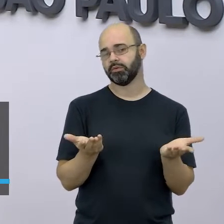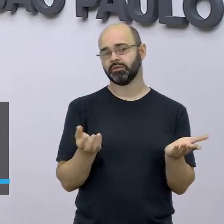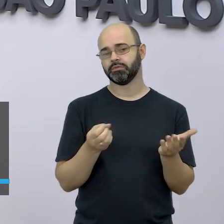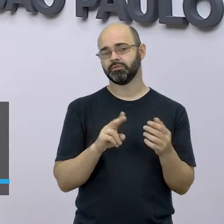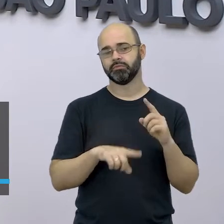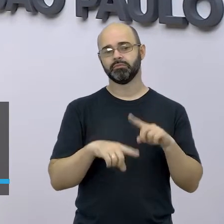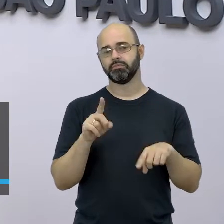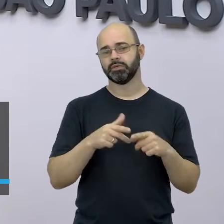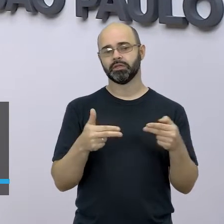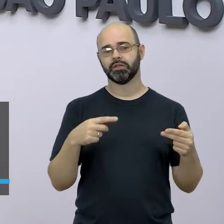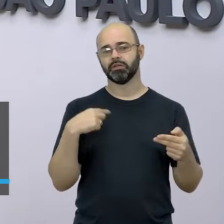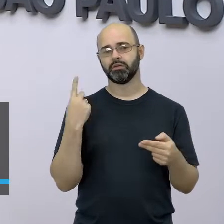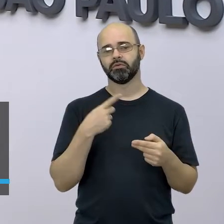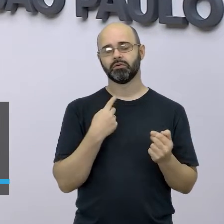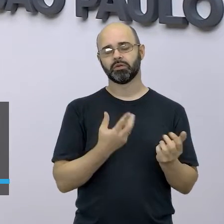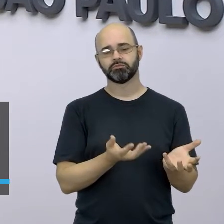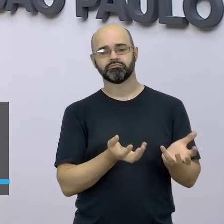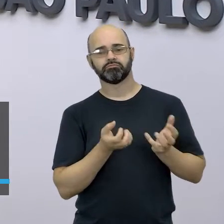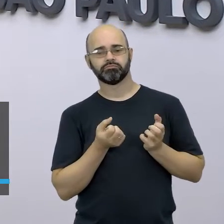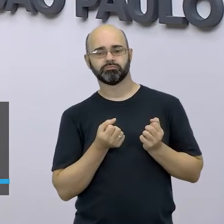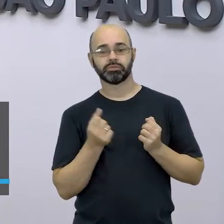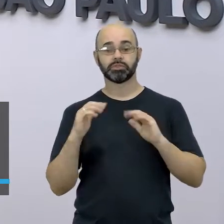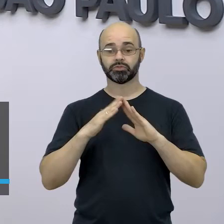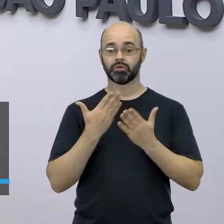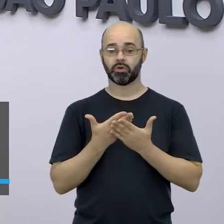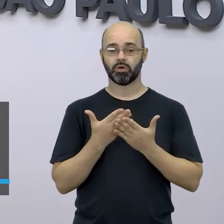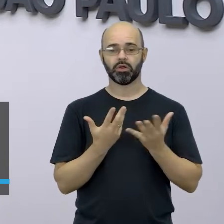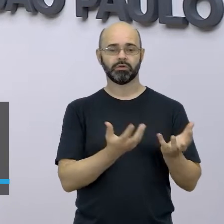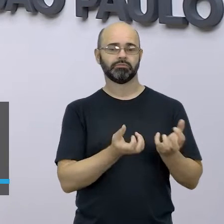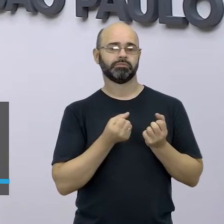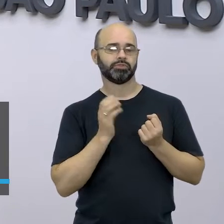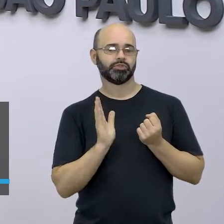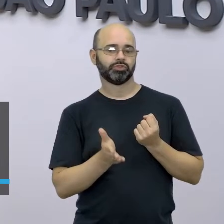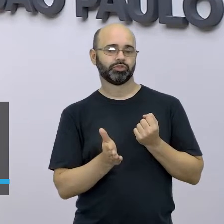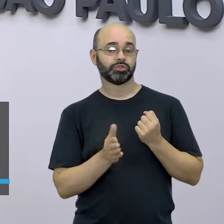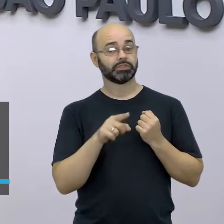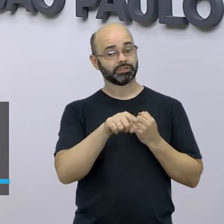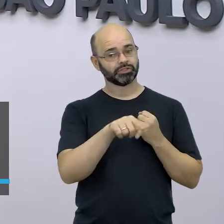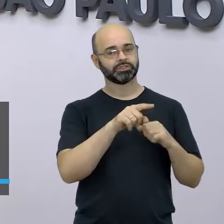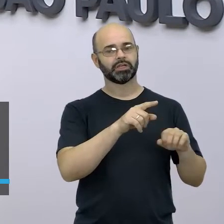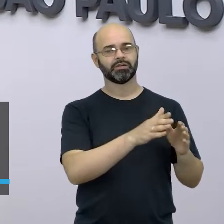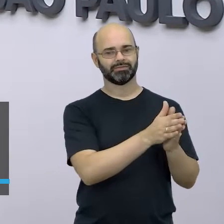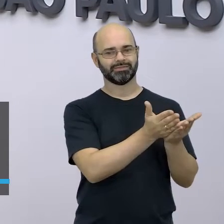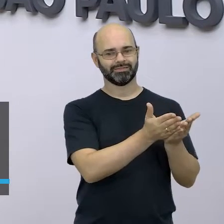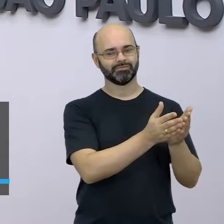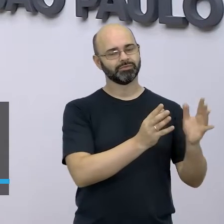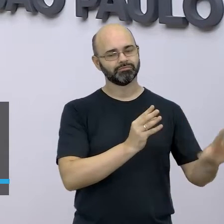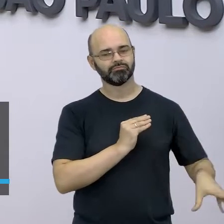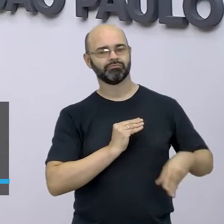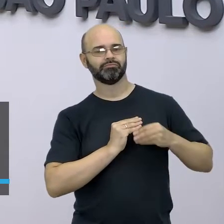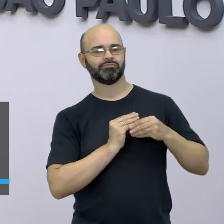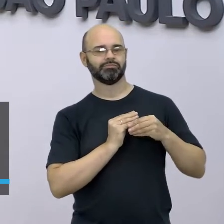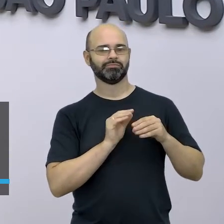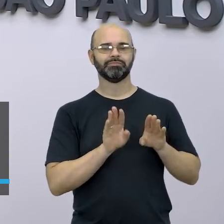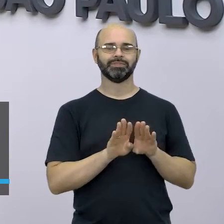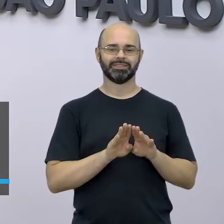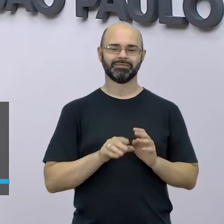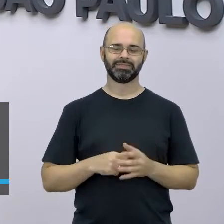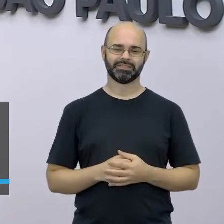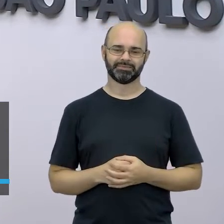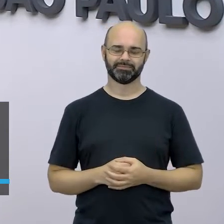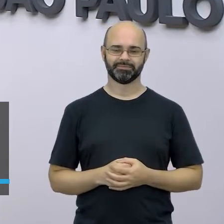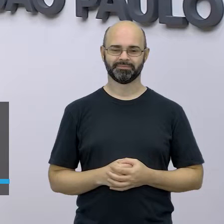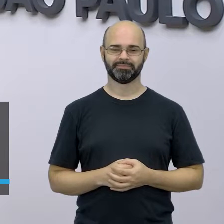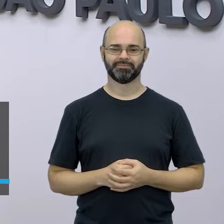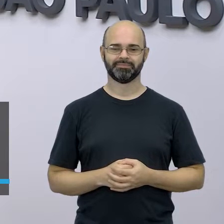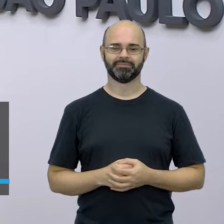já recebemos normalmente nas nossas escolas, tá certo? Então, e eu utilizo esse material justamente porque